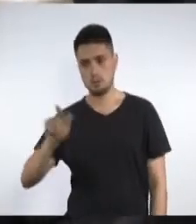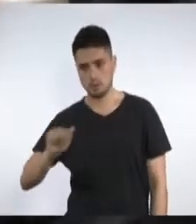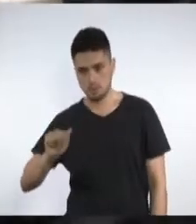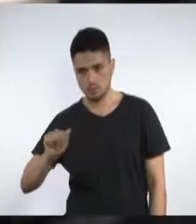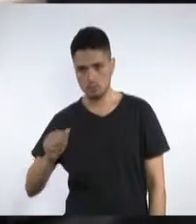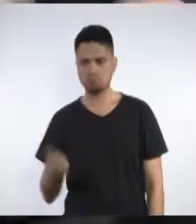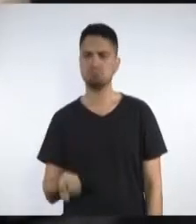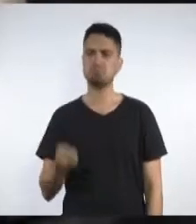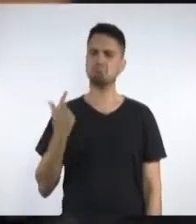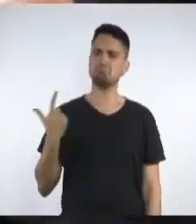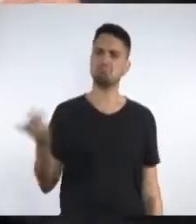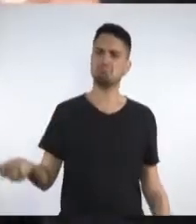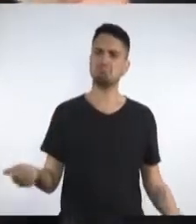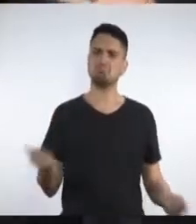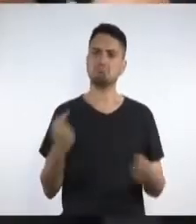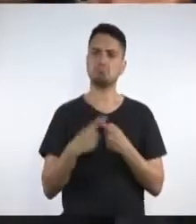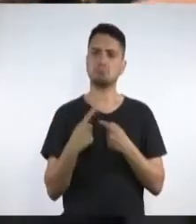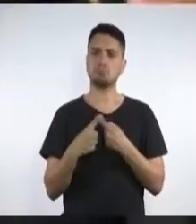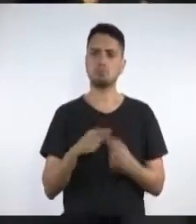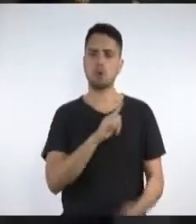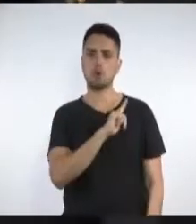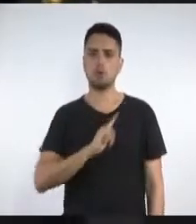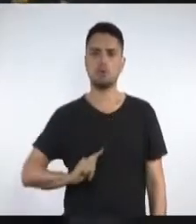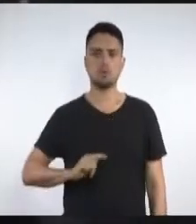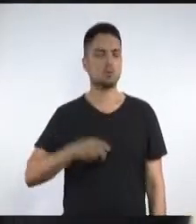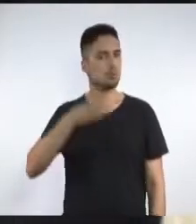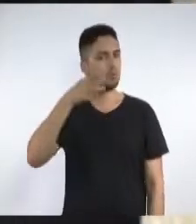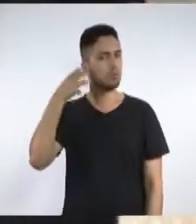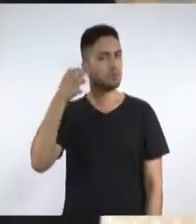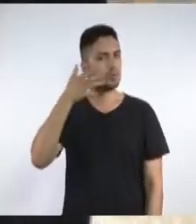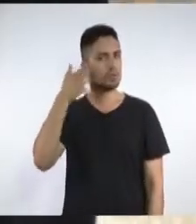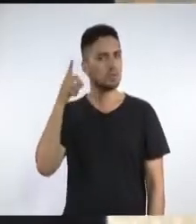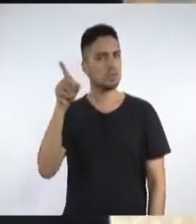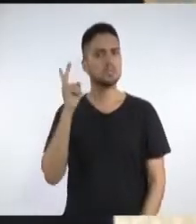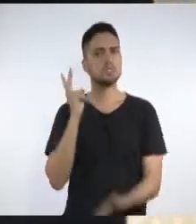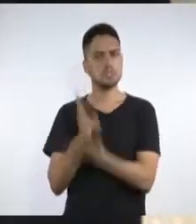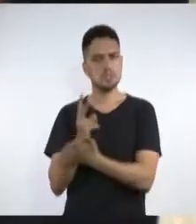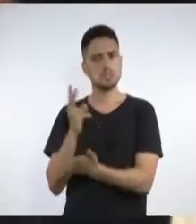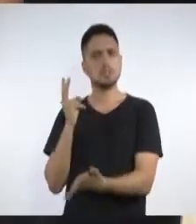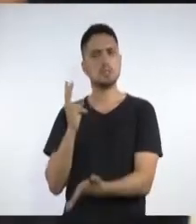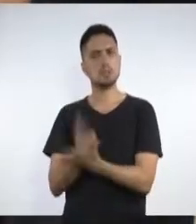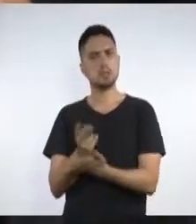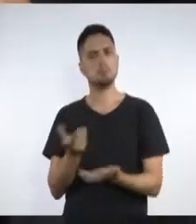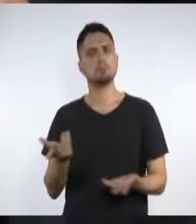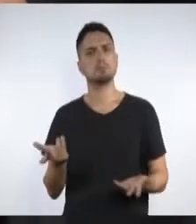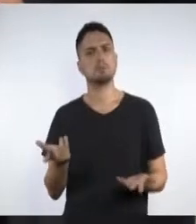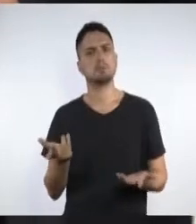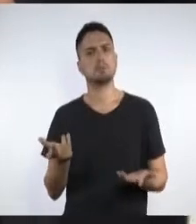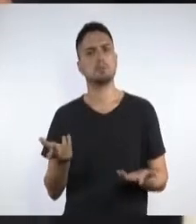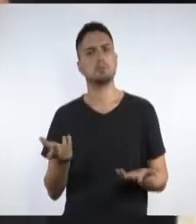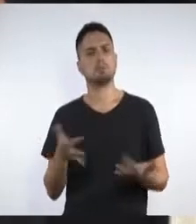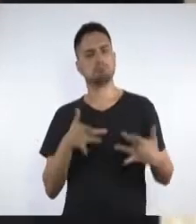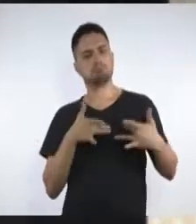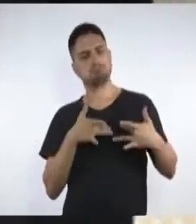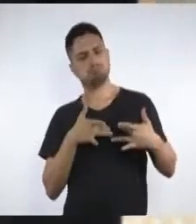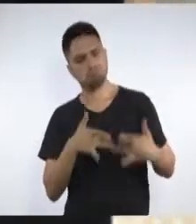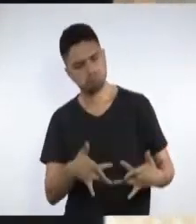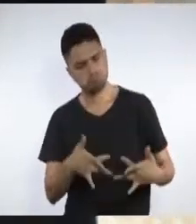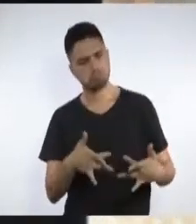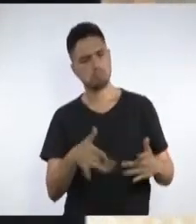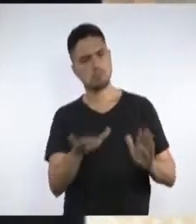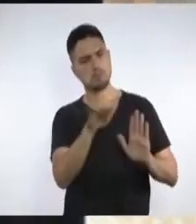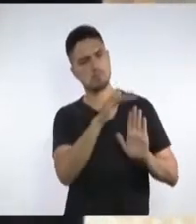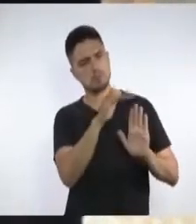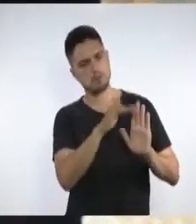que o governador Wilson Witzel, ele sempre se colocou por pautar, por primar,